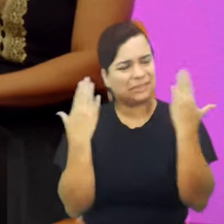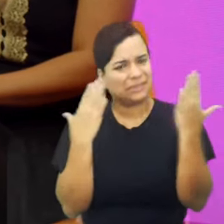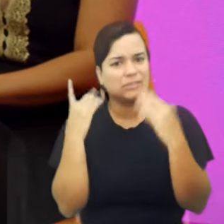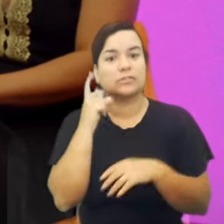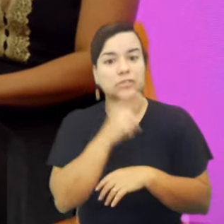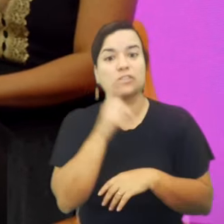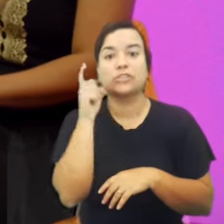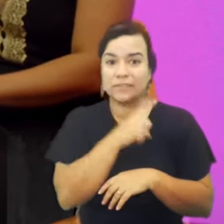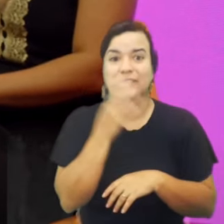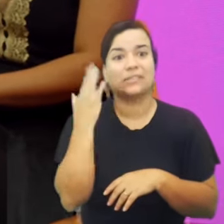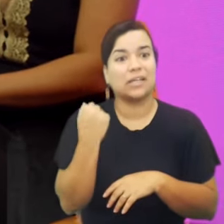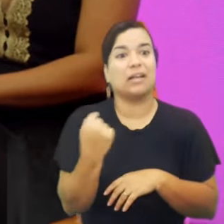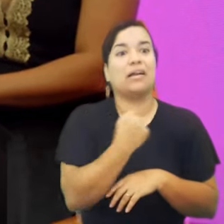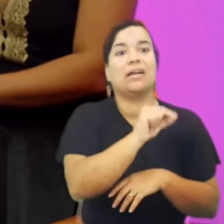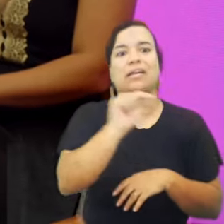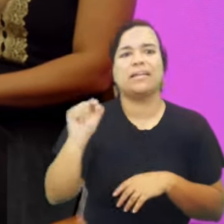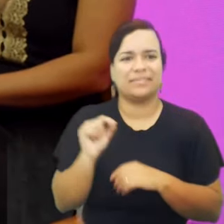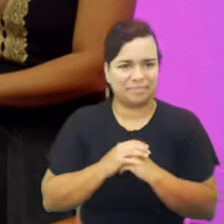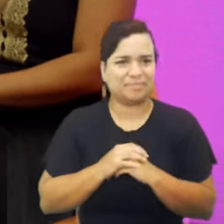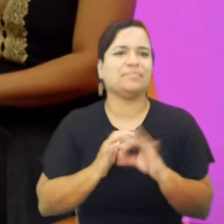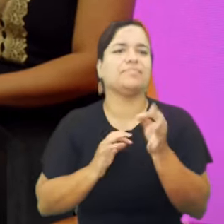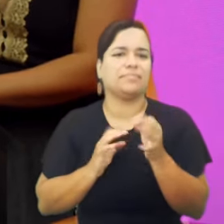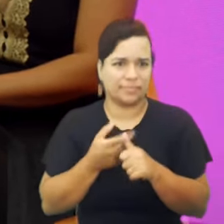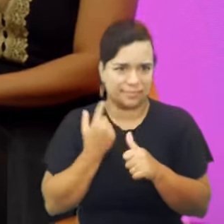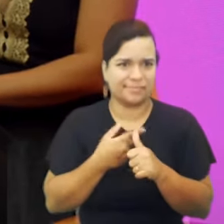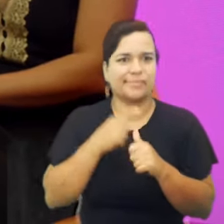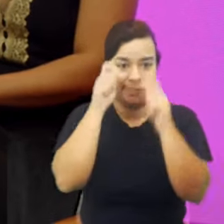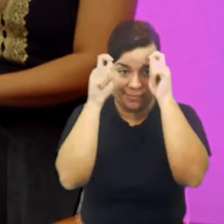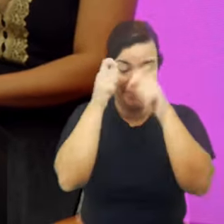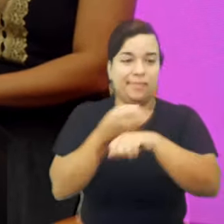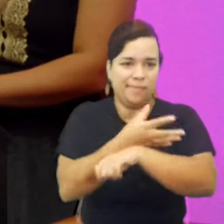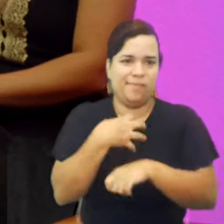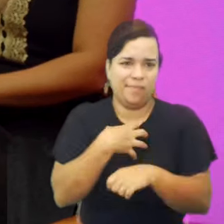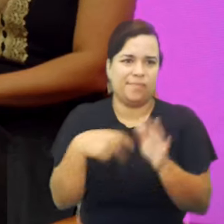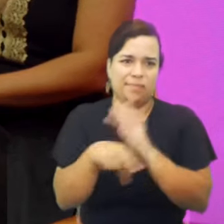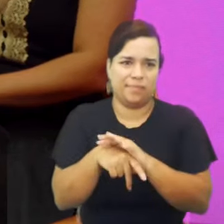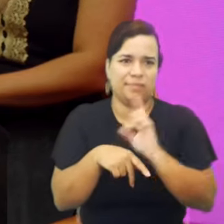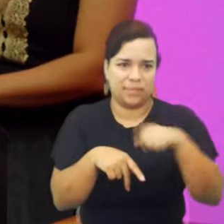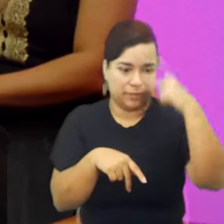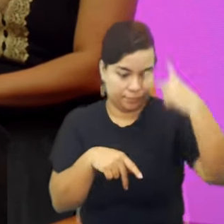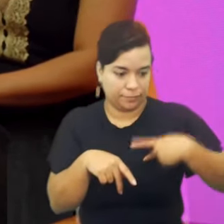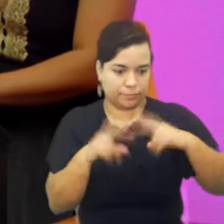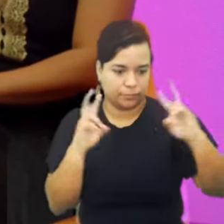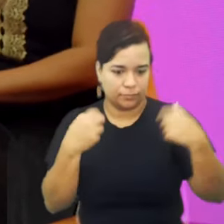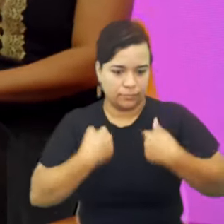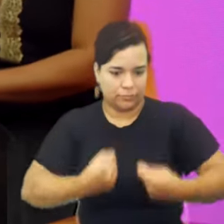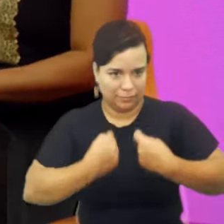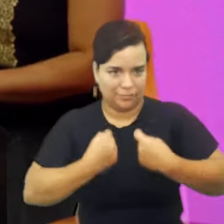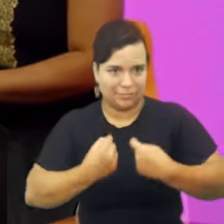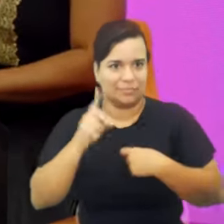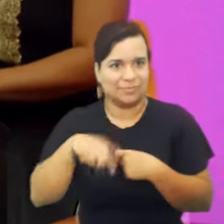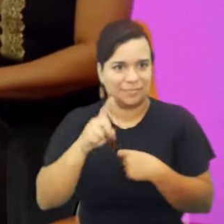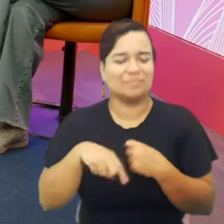difícil saber. É o primeiro pilar da inteligência emocional, né? Conheça-te a si mesmo. Tá na Bíblia, tá em